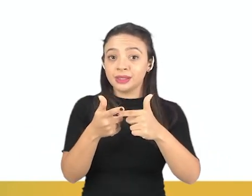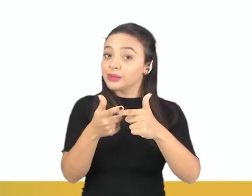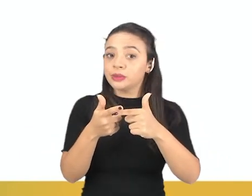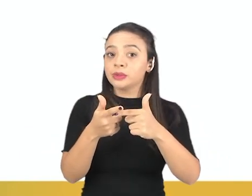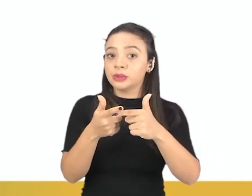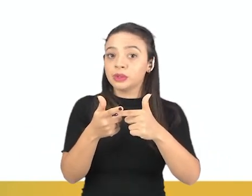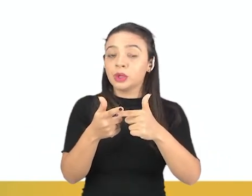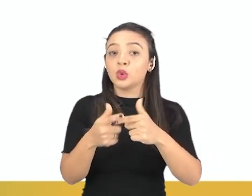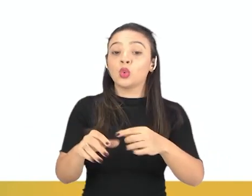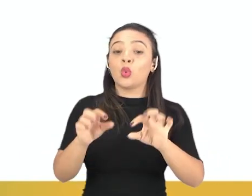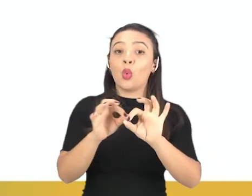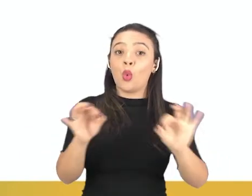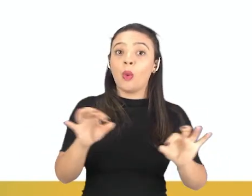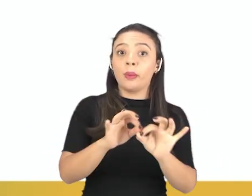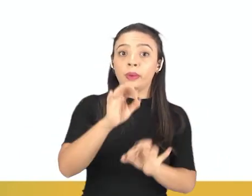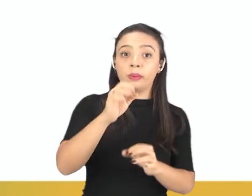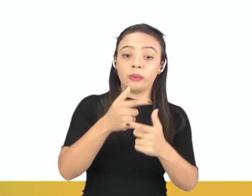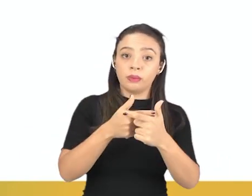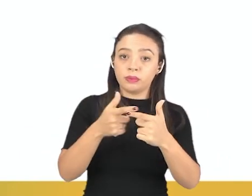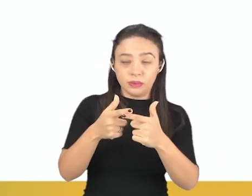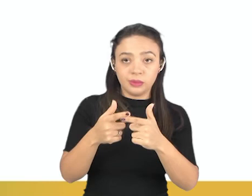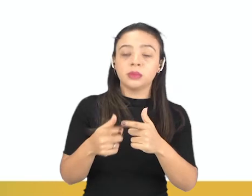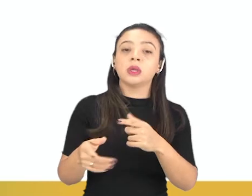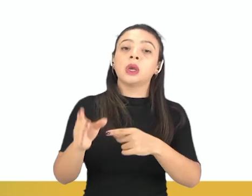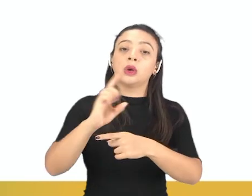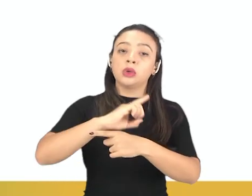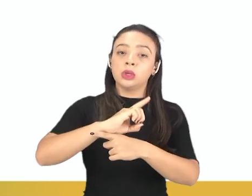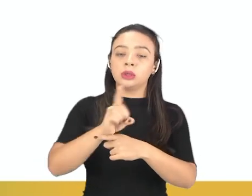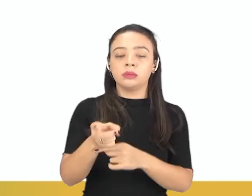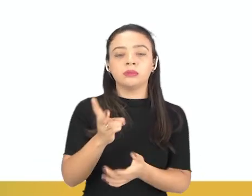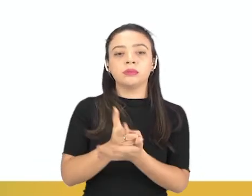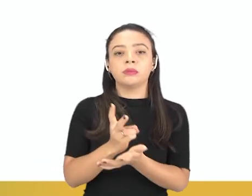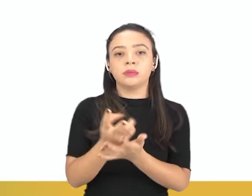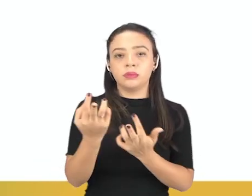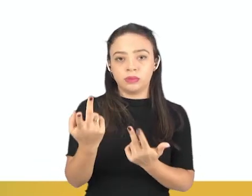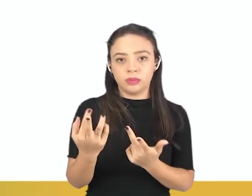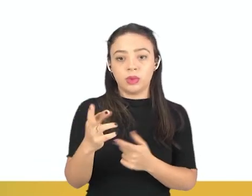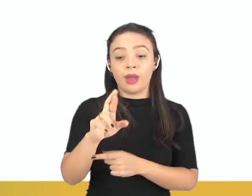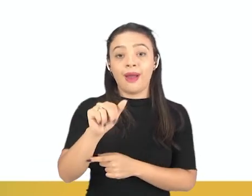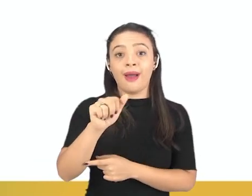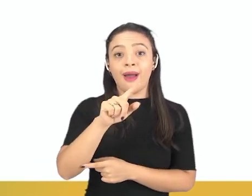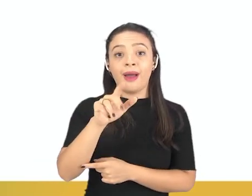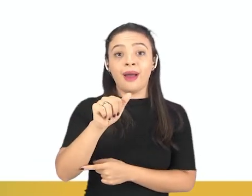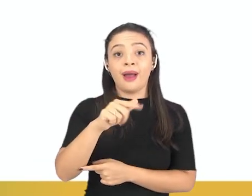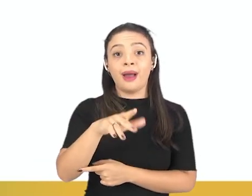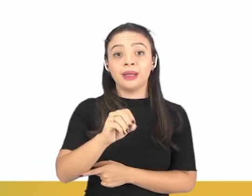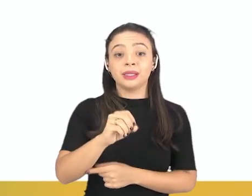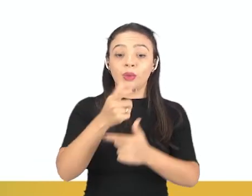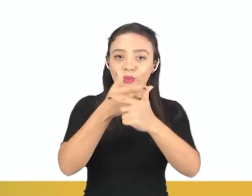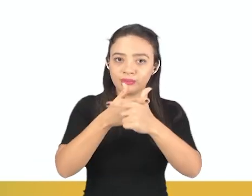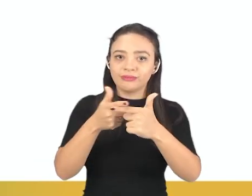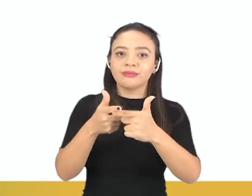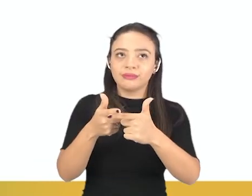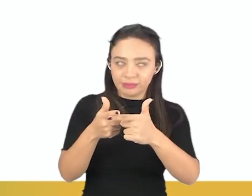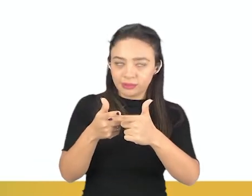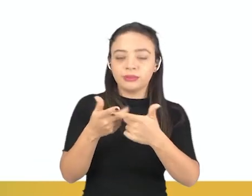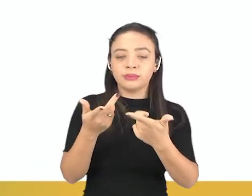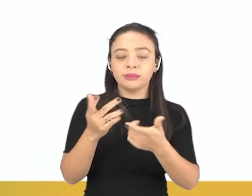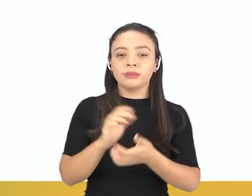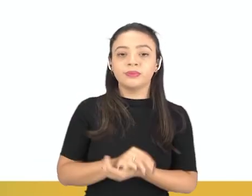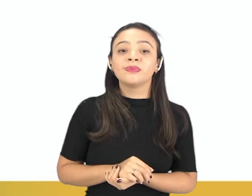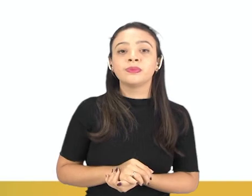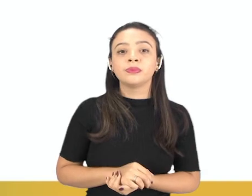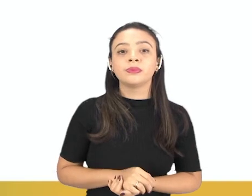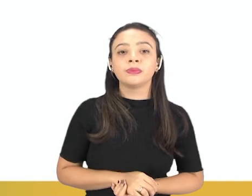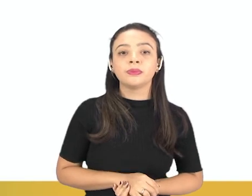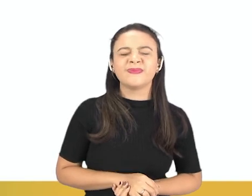seu diâmetro é constante você não vocês não se esqueça que razão é o valor de um quociente essa